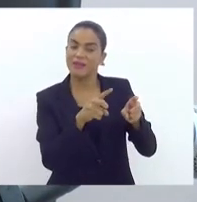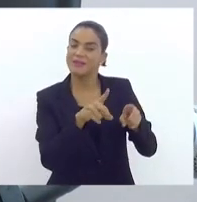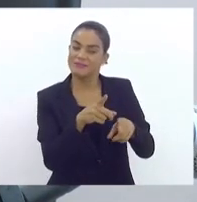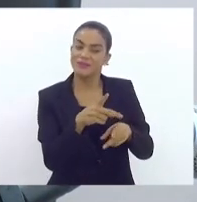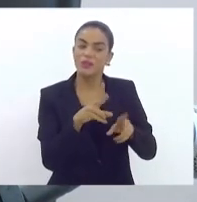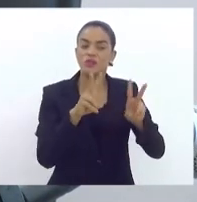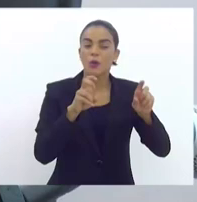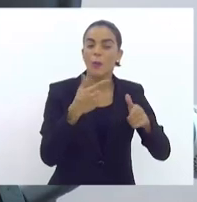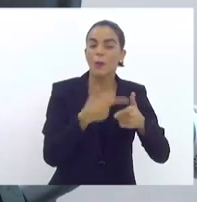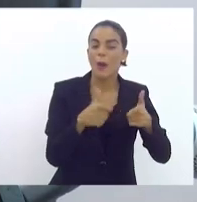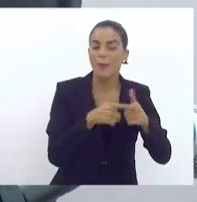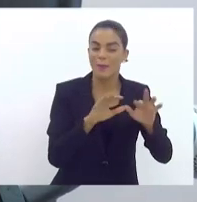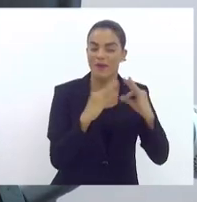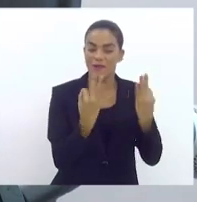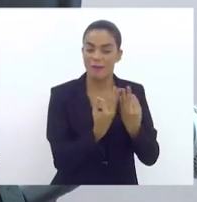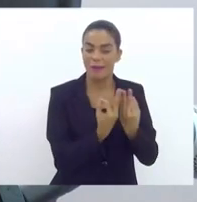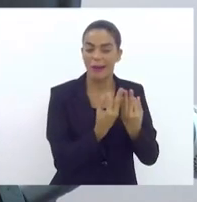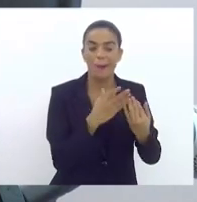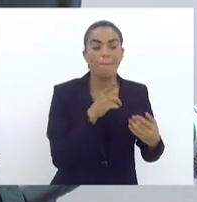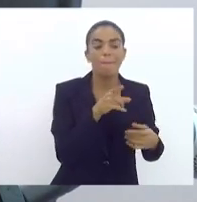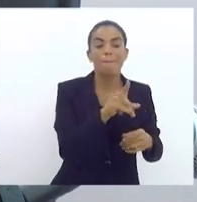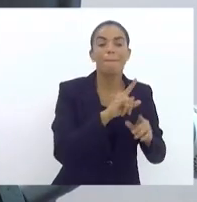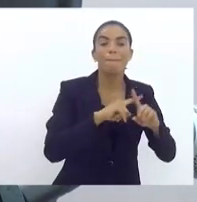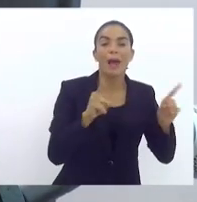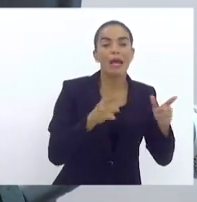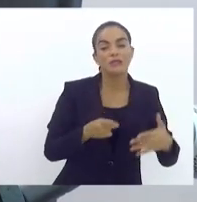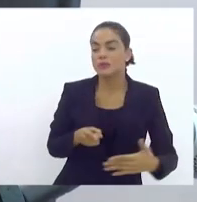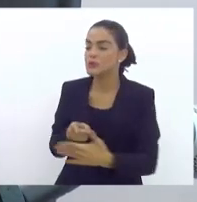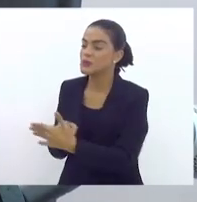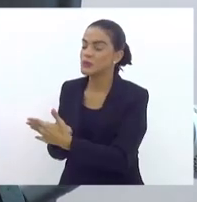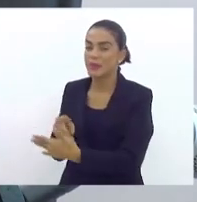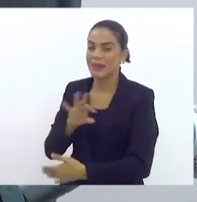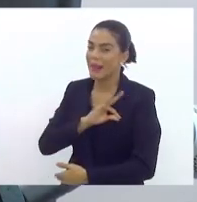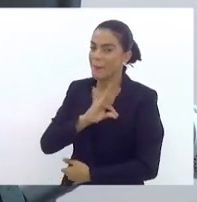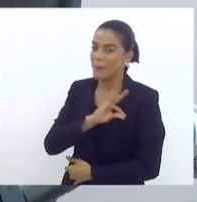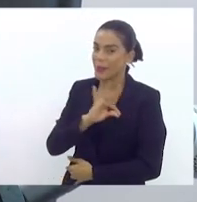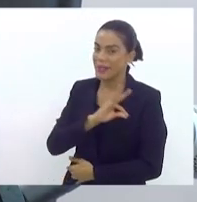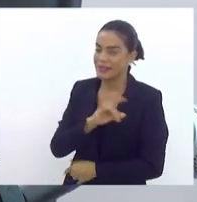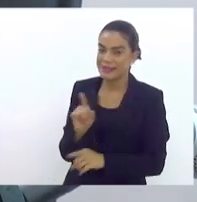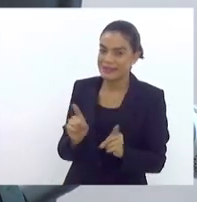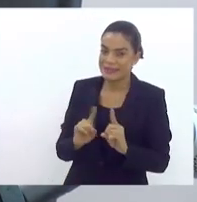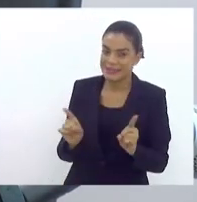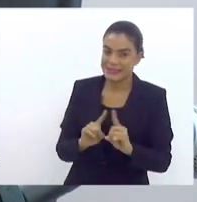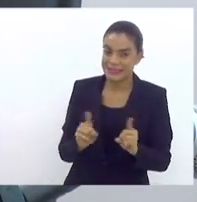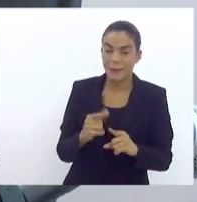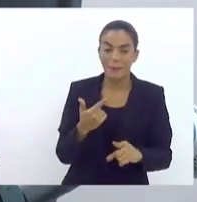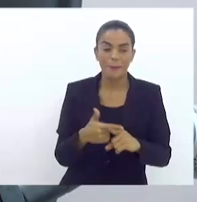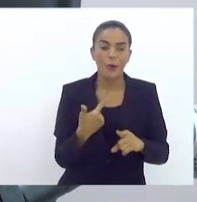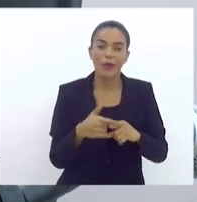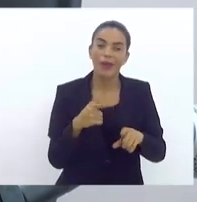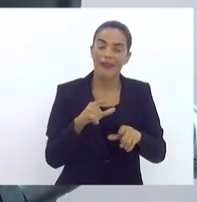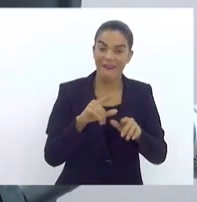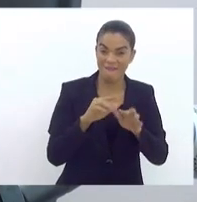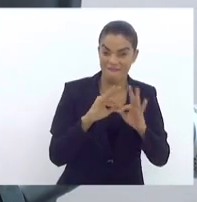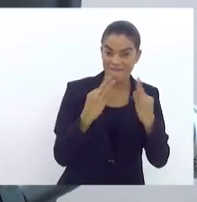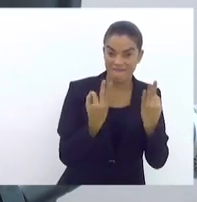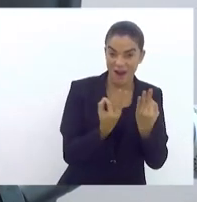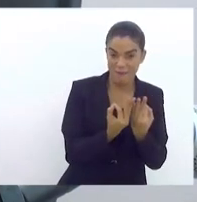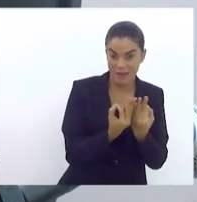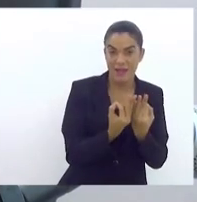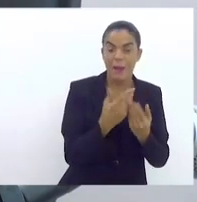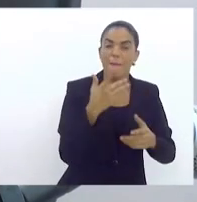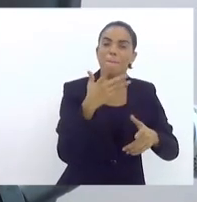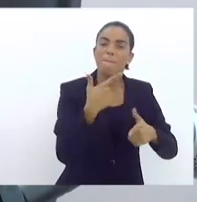familiar que não chega a delegacia de polícia porque por exemplo o primeiro sintoma de uma violência entre familiar eu baixo rendimento